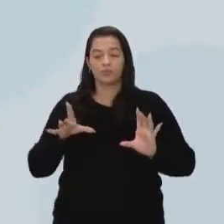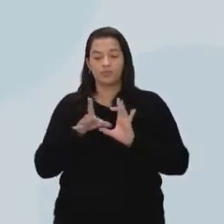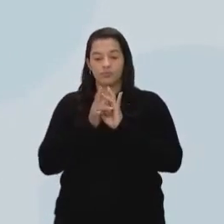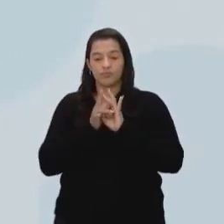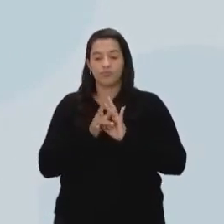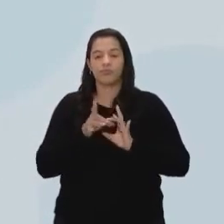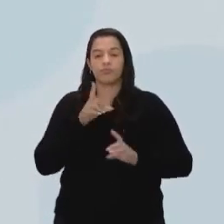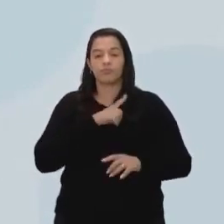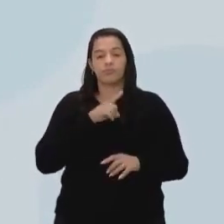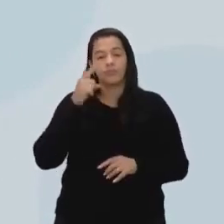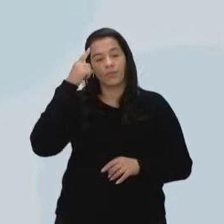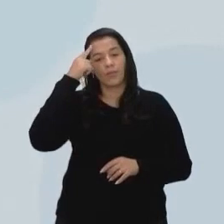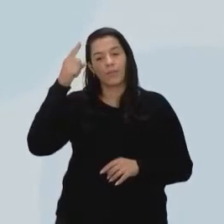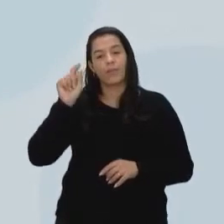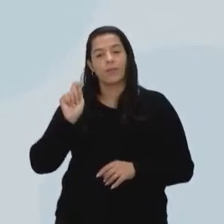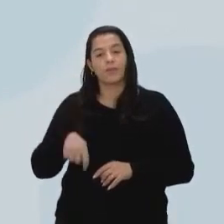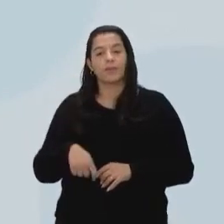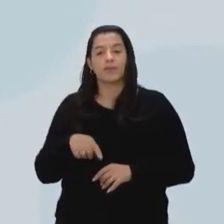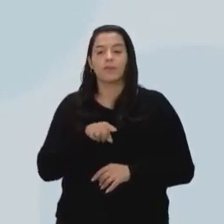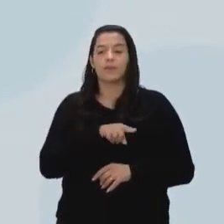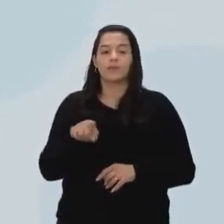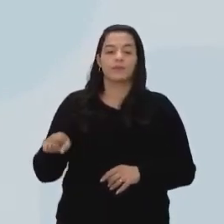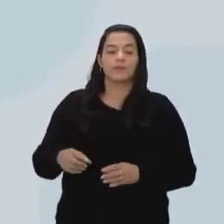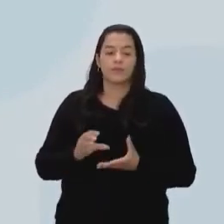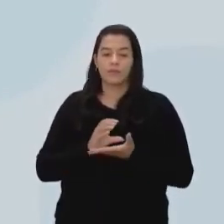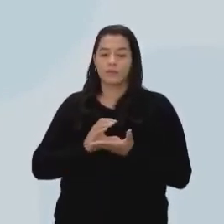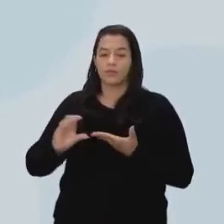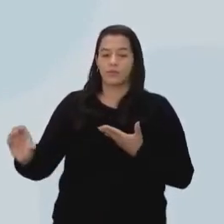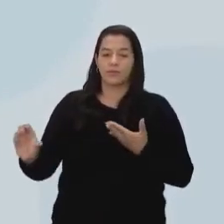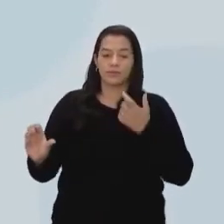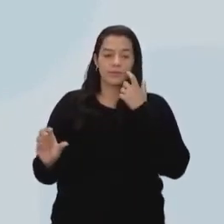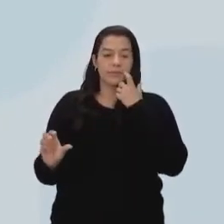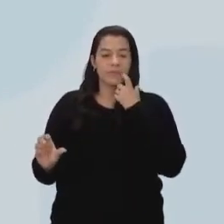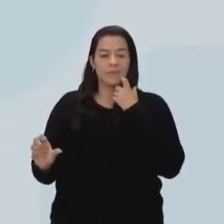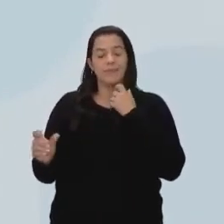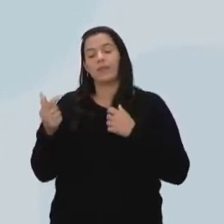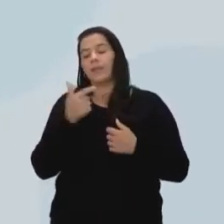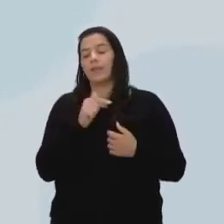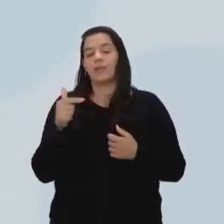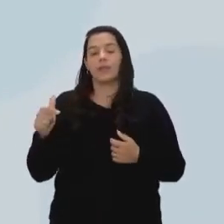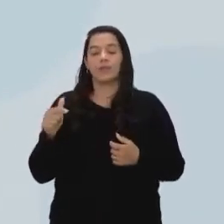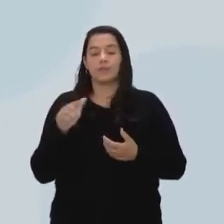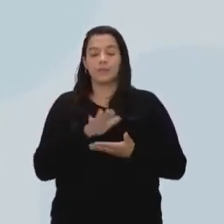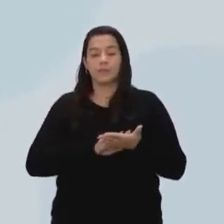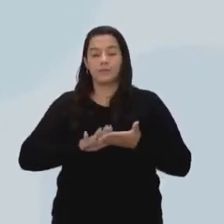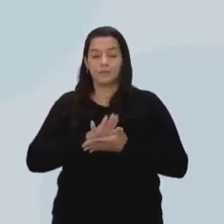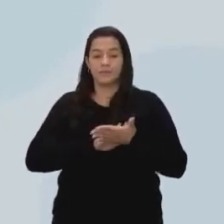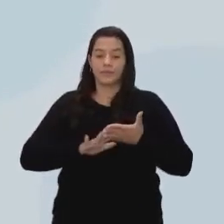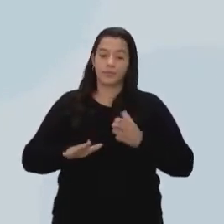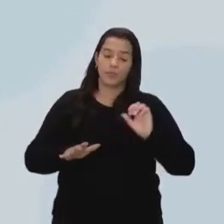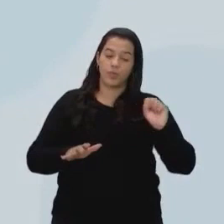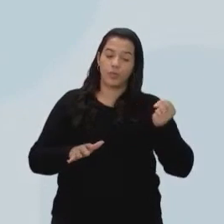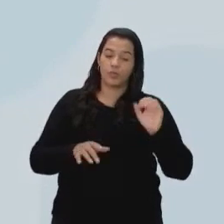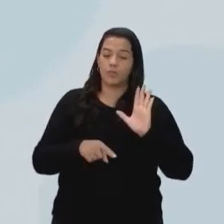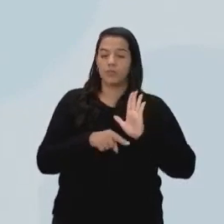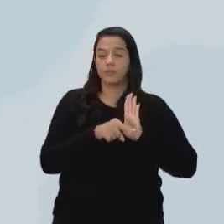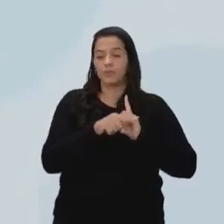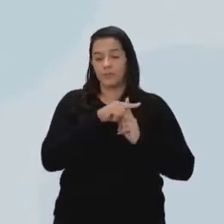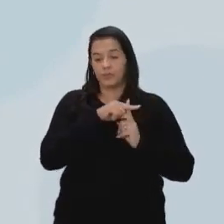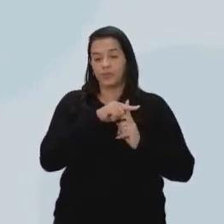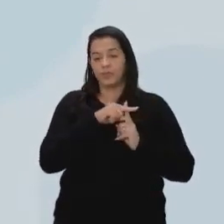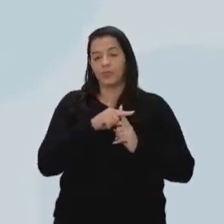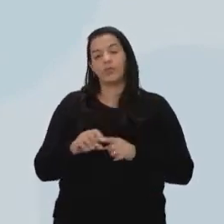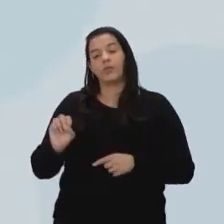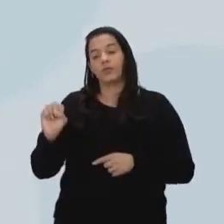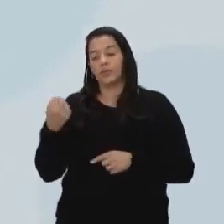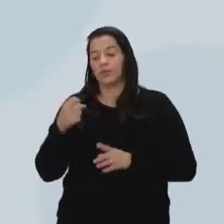lá, professor, que a partir do momento que ele doou, ó, ele não tem mais 8 positivos e